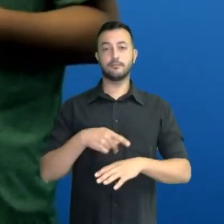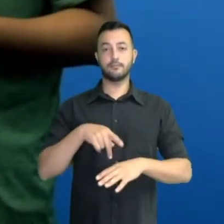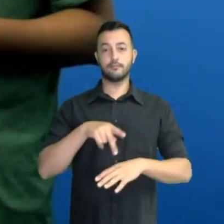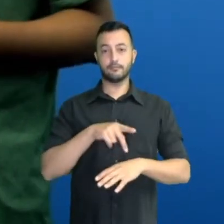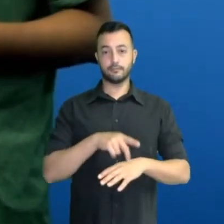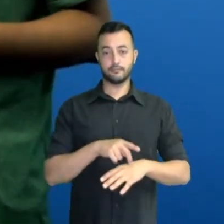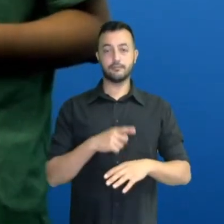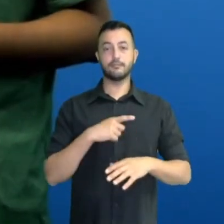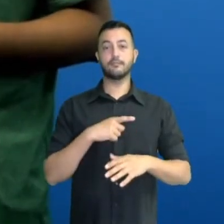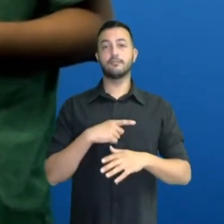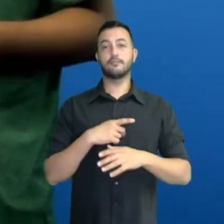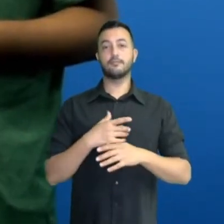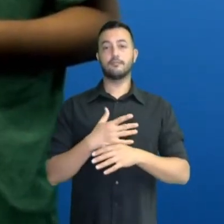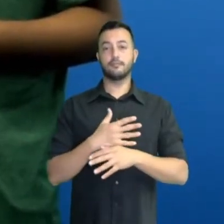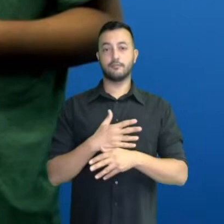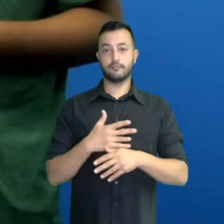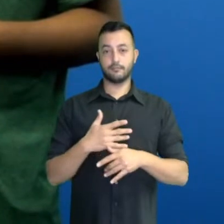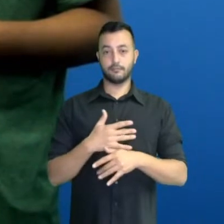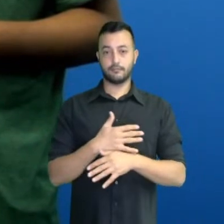um processo de urbanização